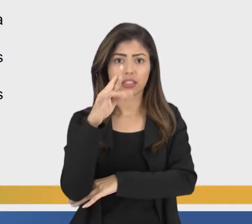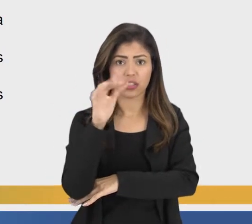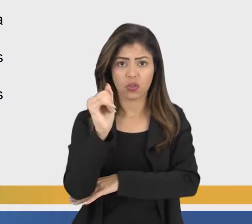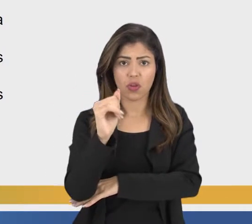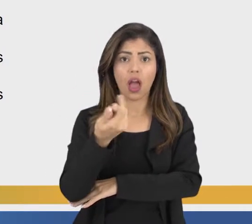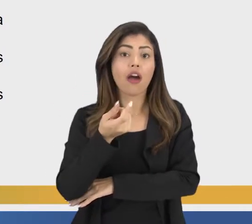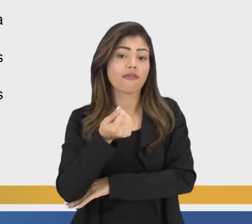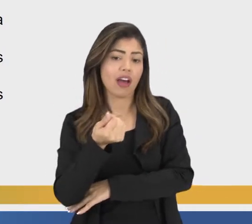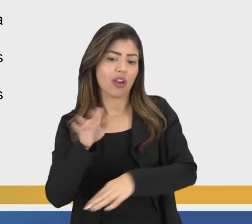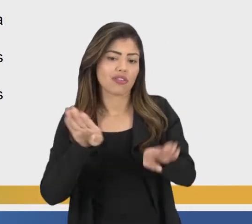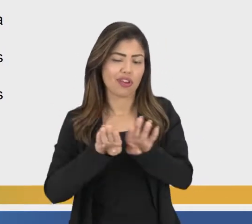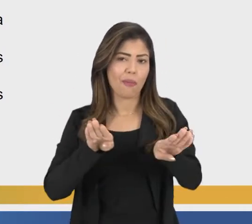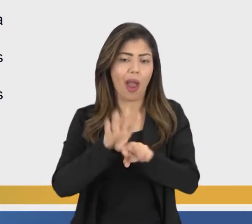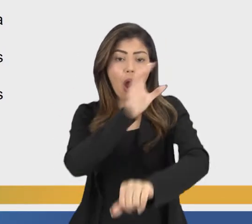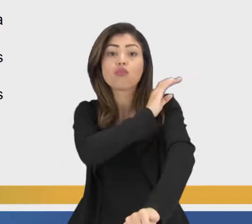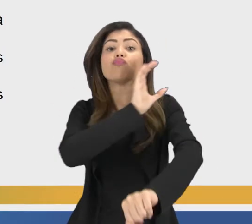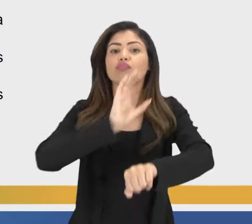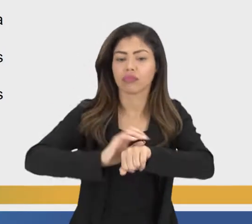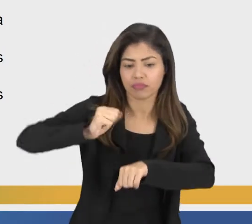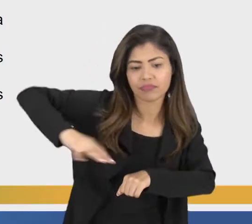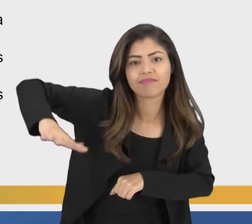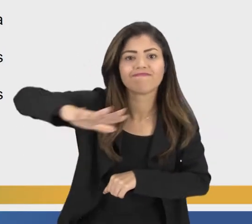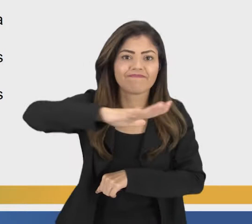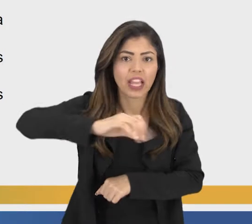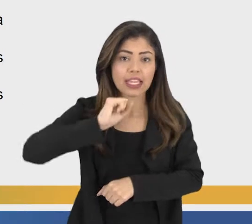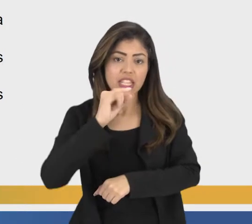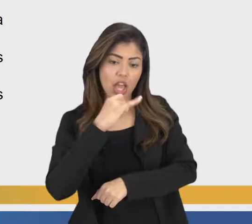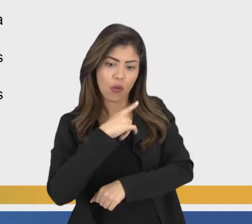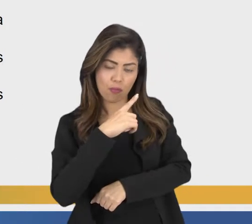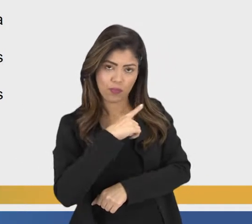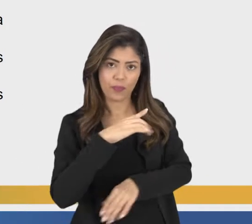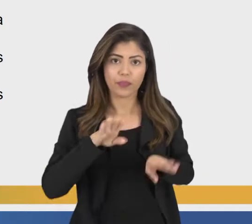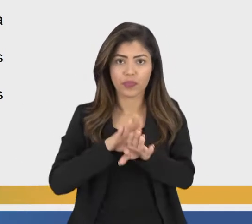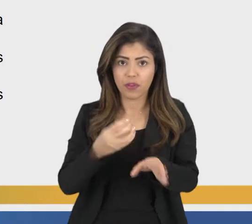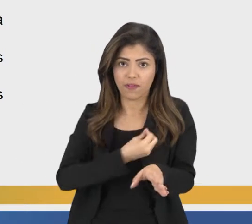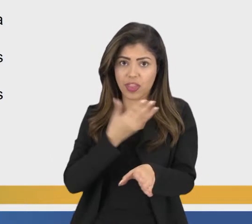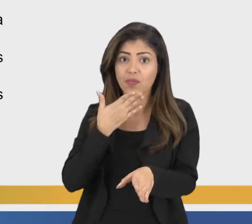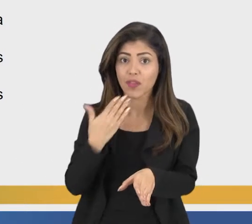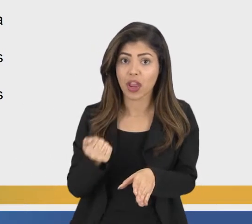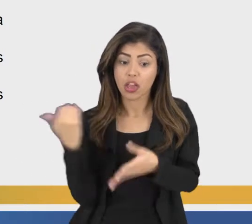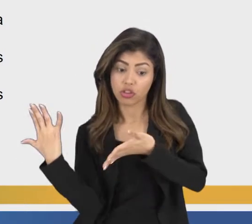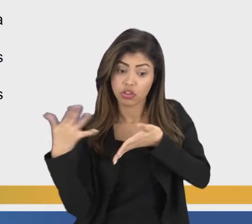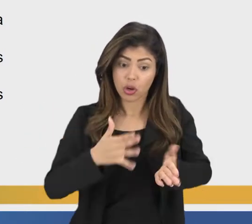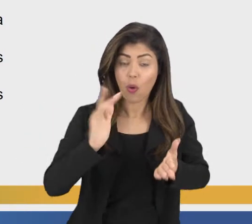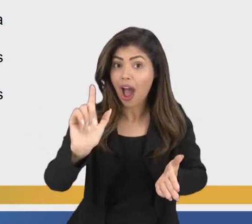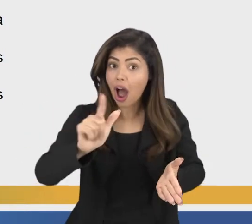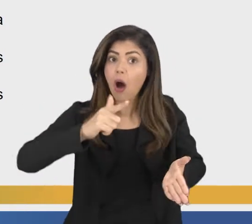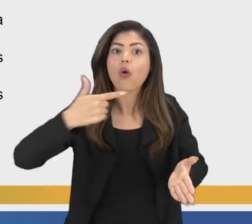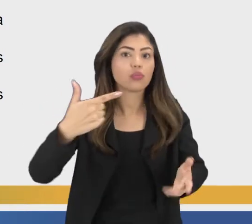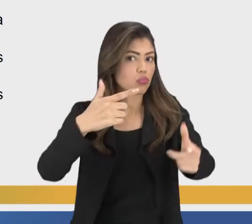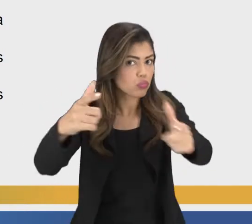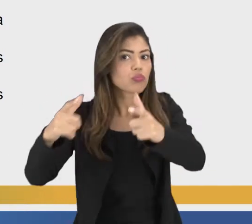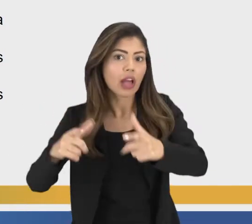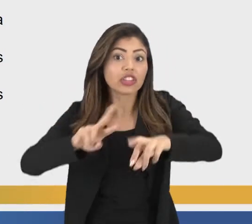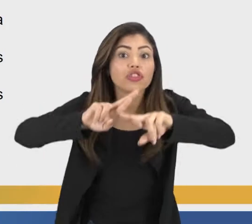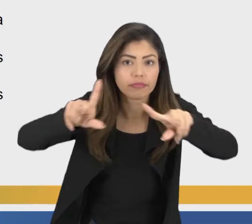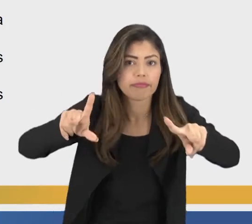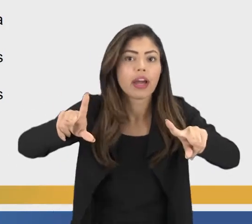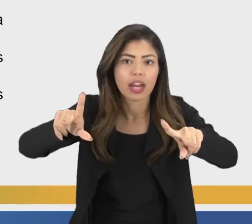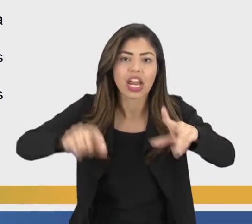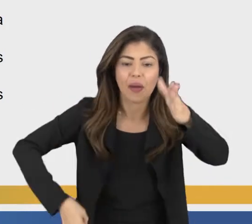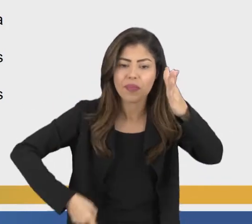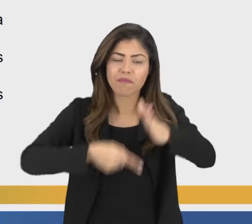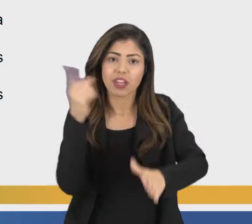valores socioculturais. Então, se eu pertenço a uma realidade, quando eu chego a uma outra realidade, uma das